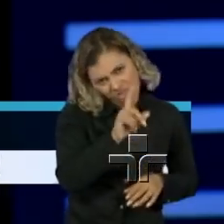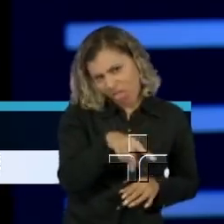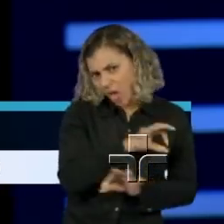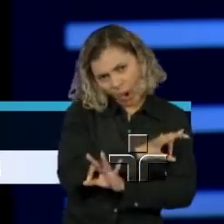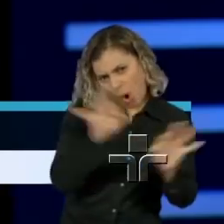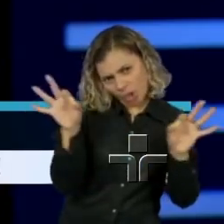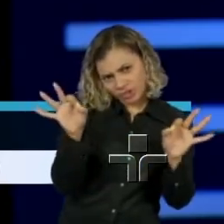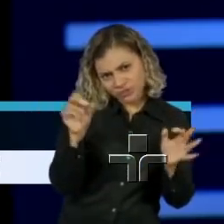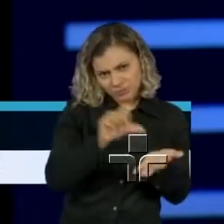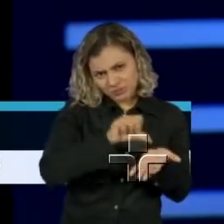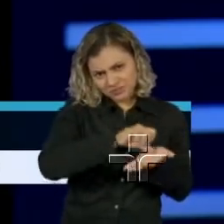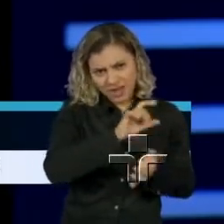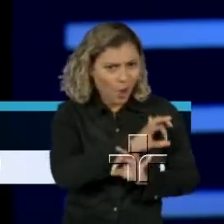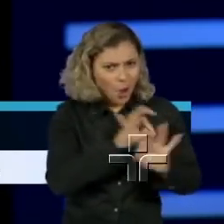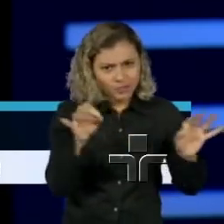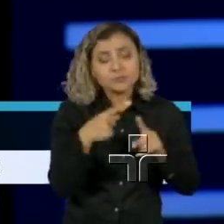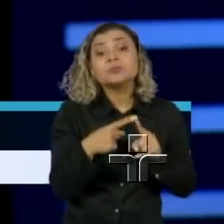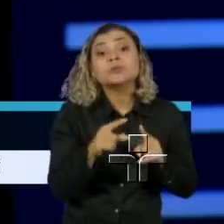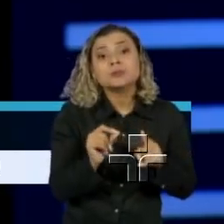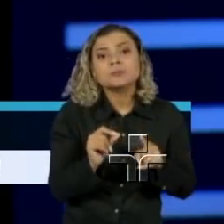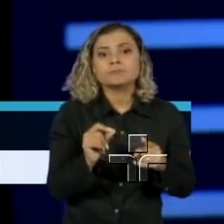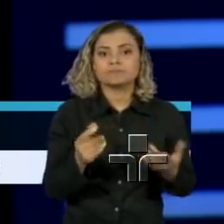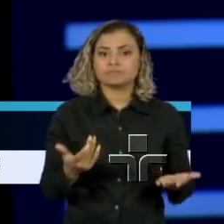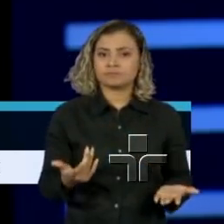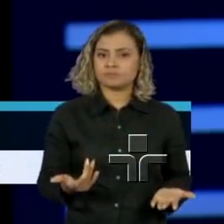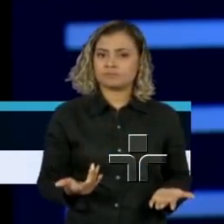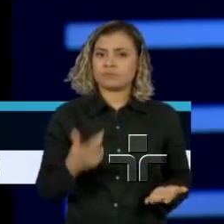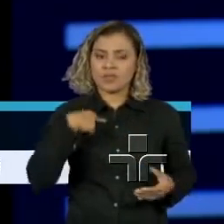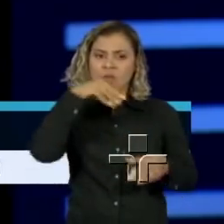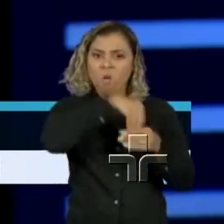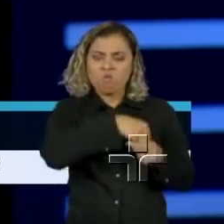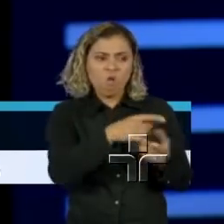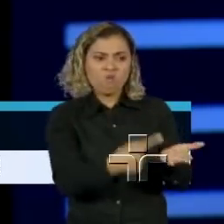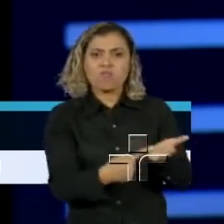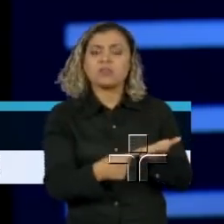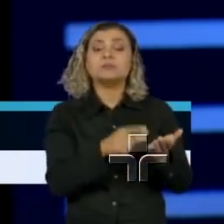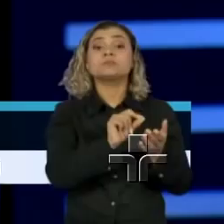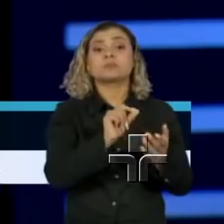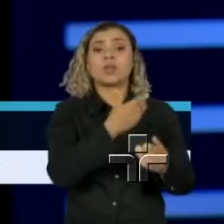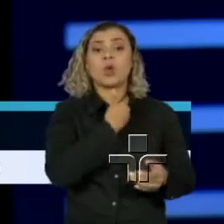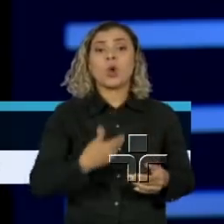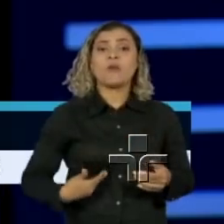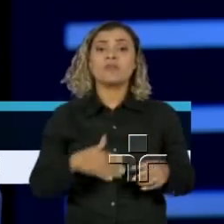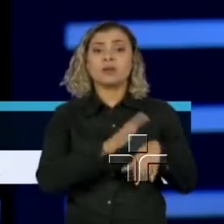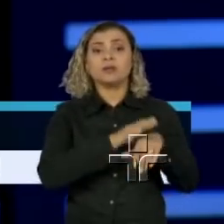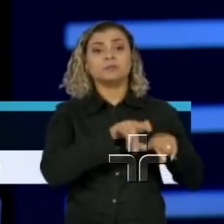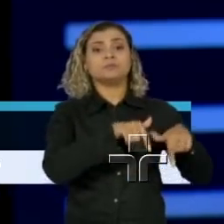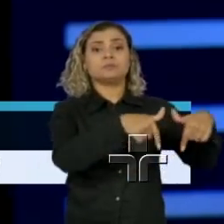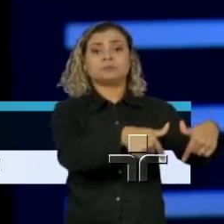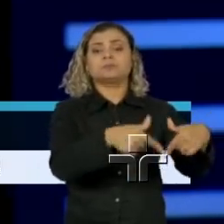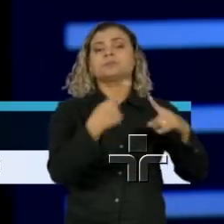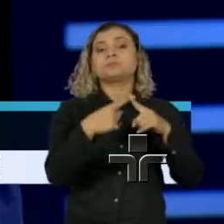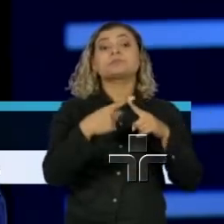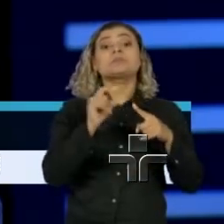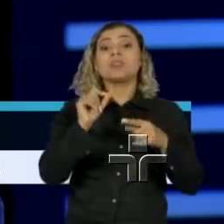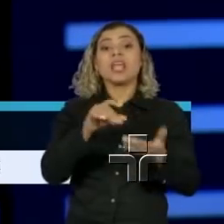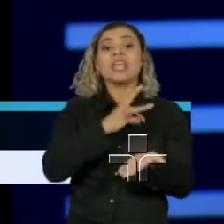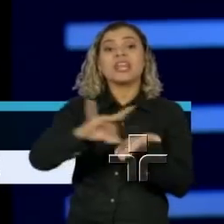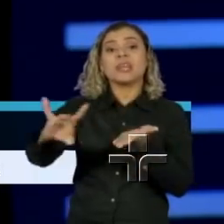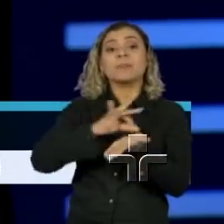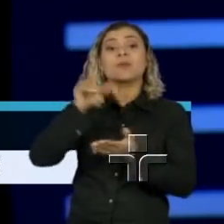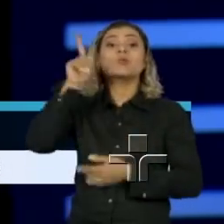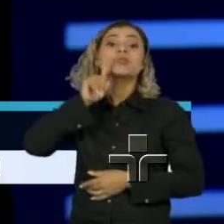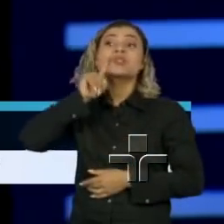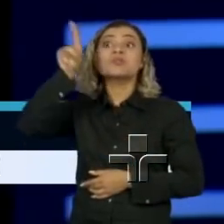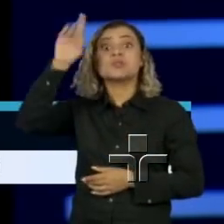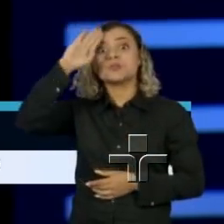para o Irã, porque você cria uma unidade interna de sustentação do governo, porque afinal o grande inimigo do país está lá fora, que é os